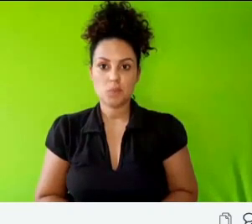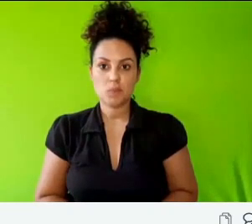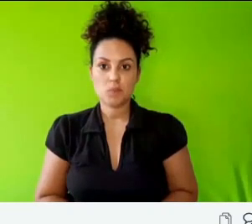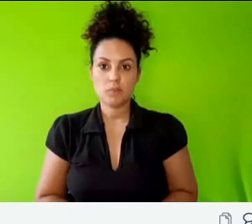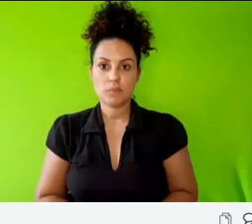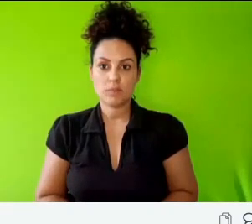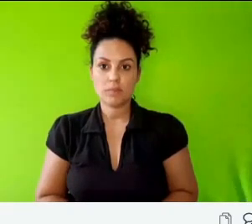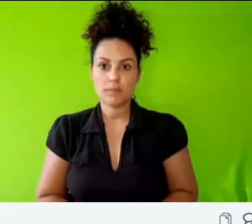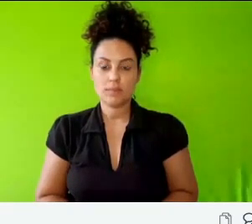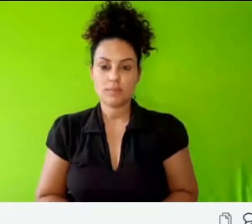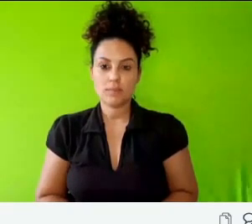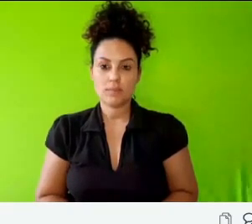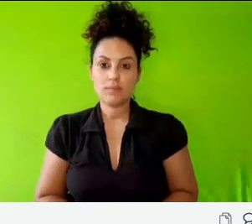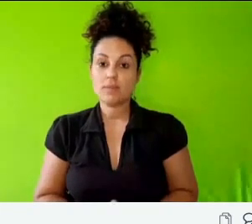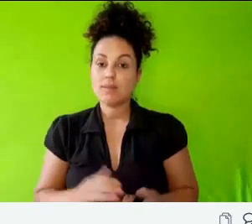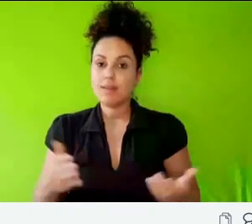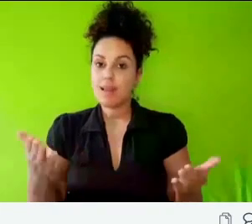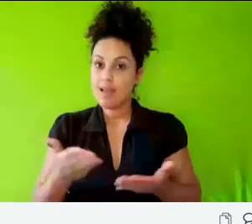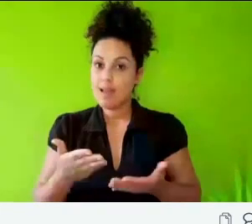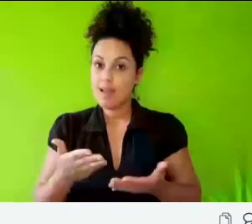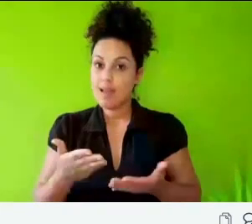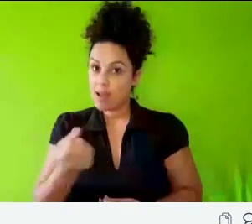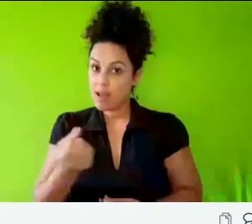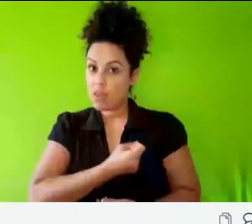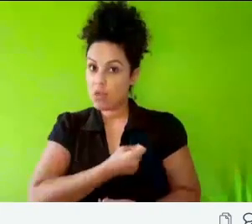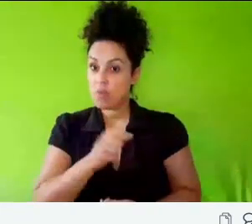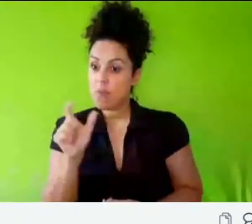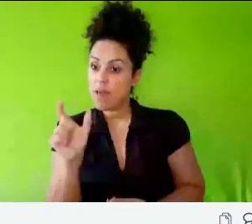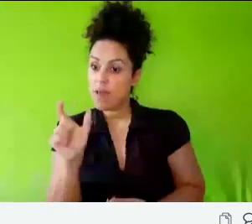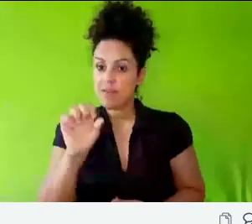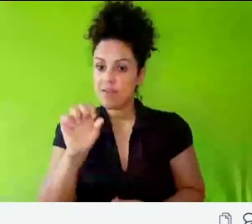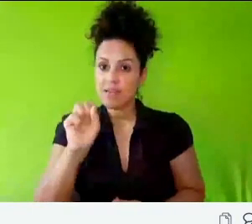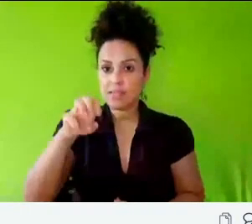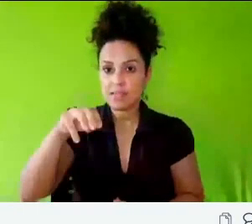E o número da semente utilizada nesse sorteio.